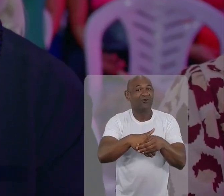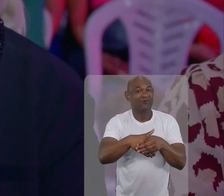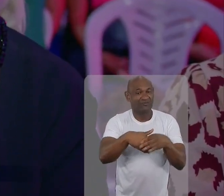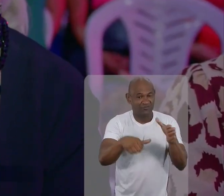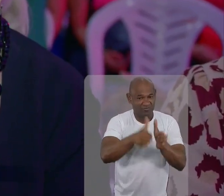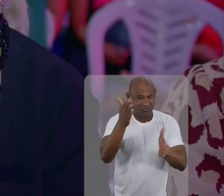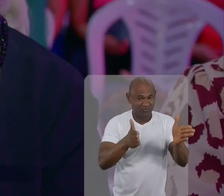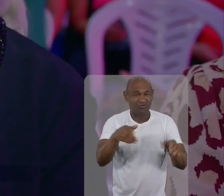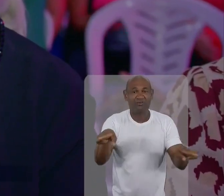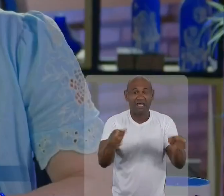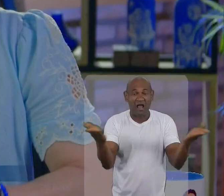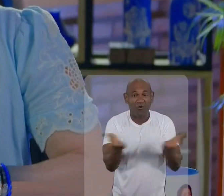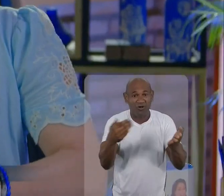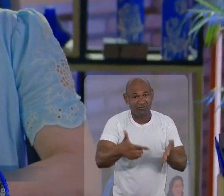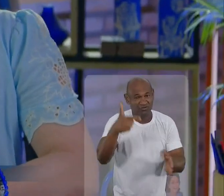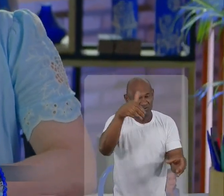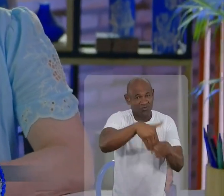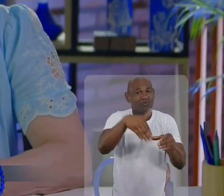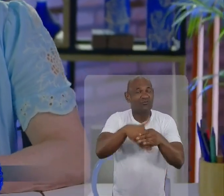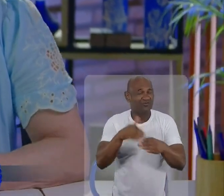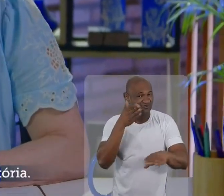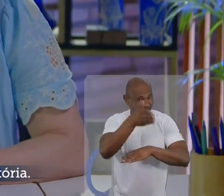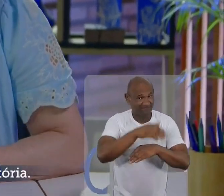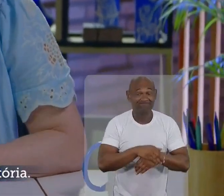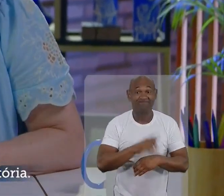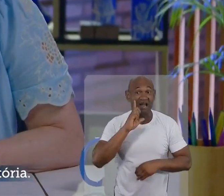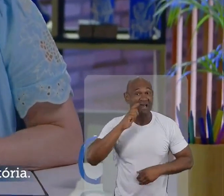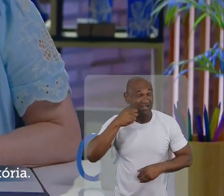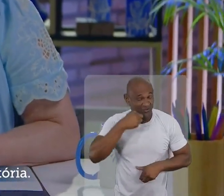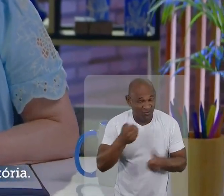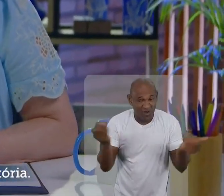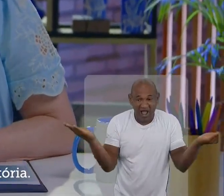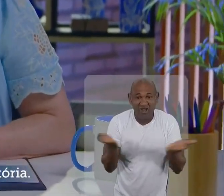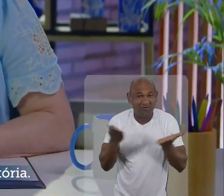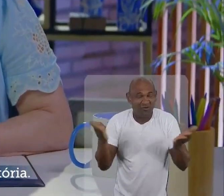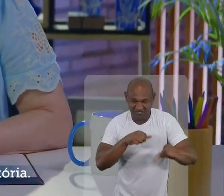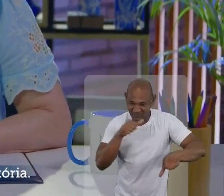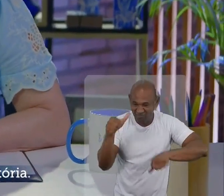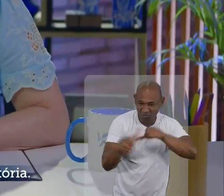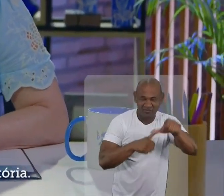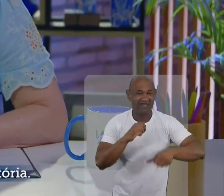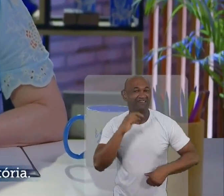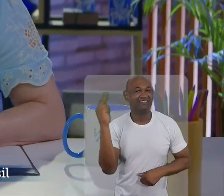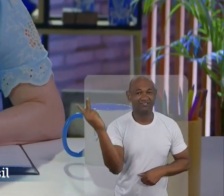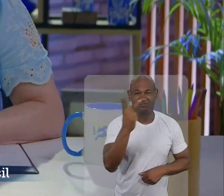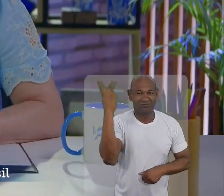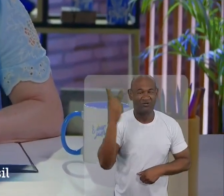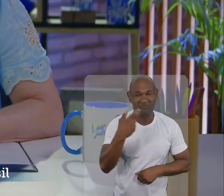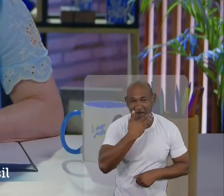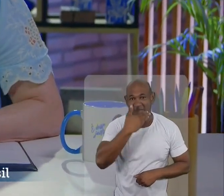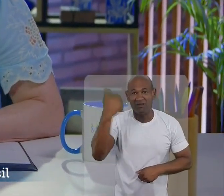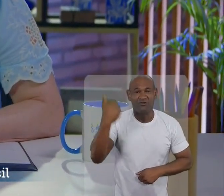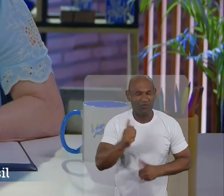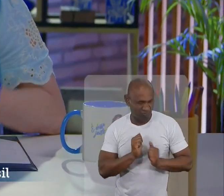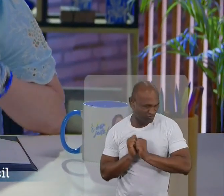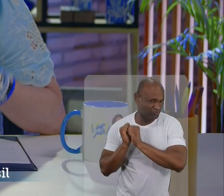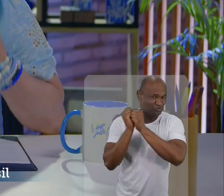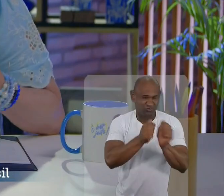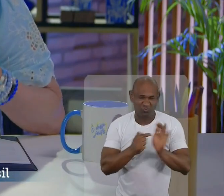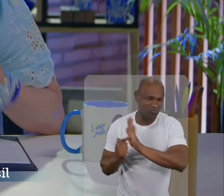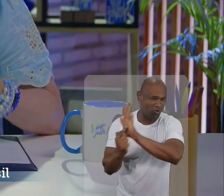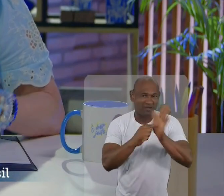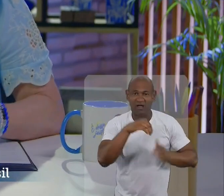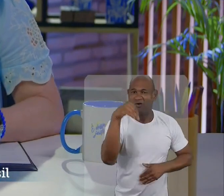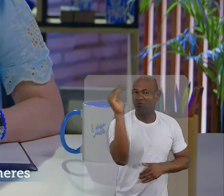fui no primeiro turno, vou no segundo. Aracaju, esta é a nossa chance de fazer história. Vamos juntos mostrar